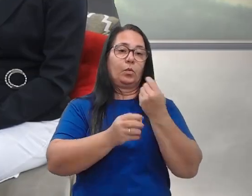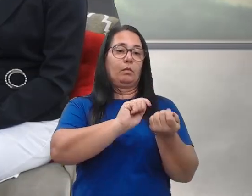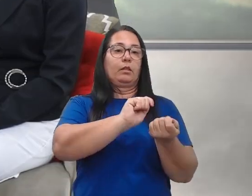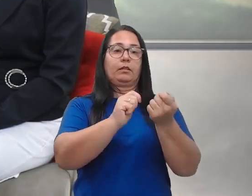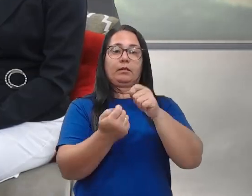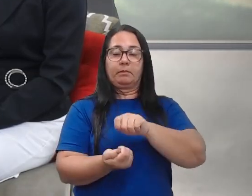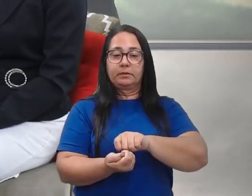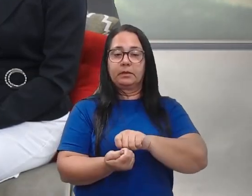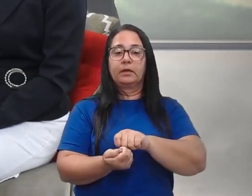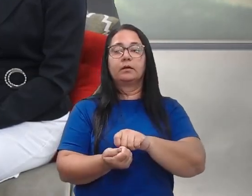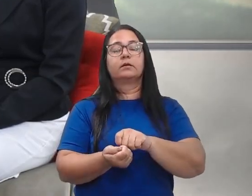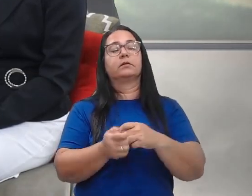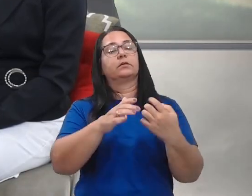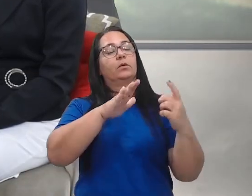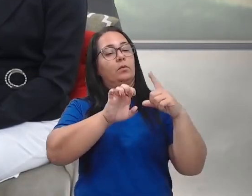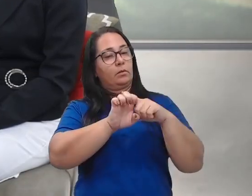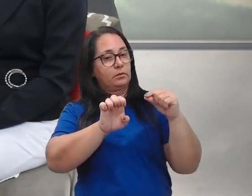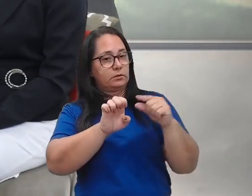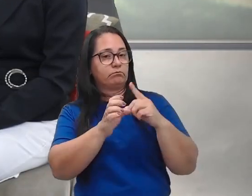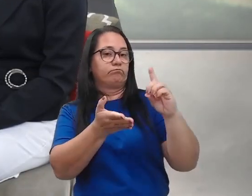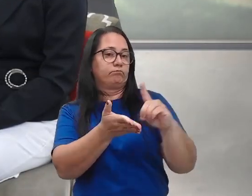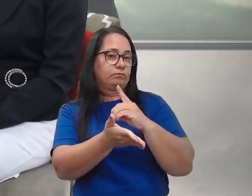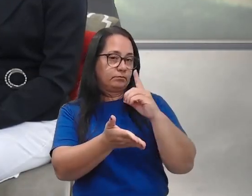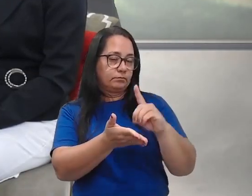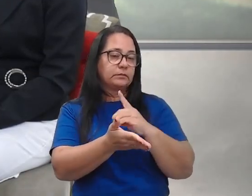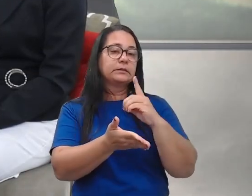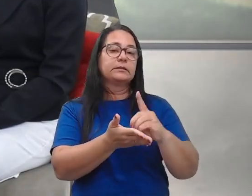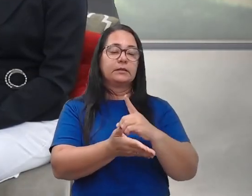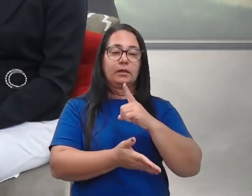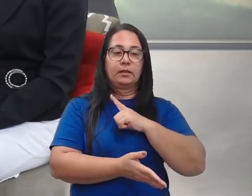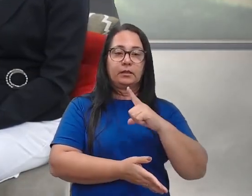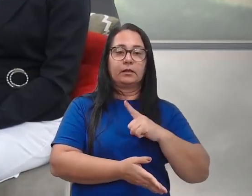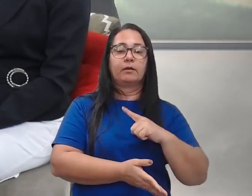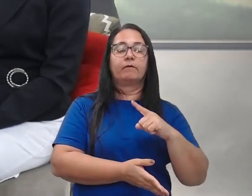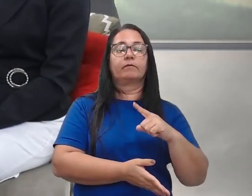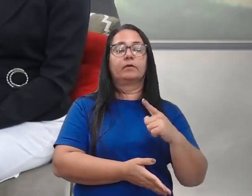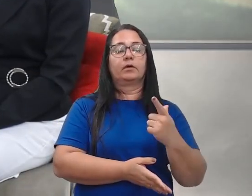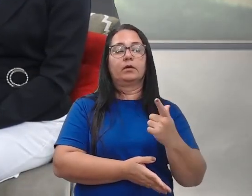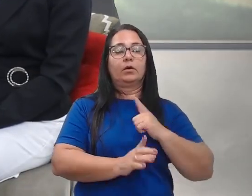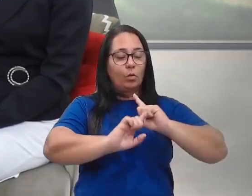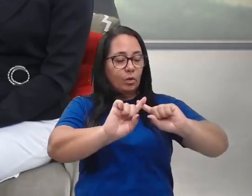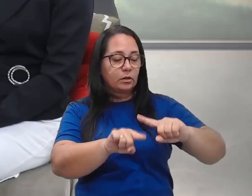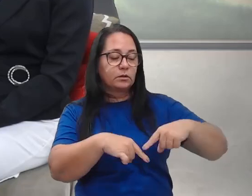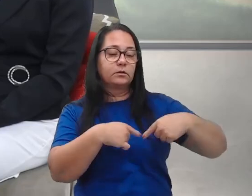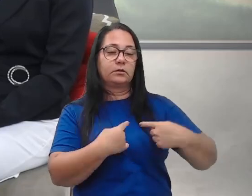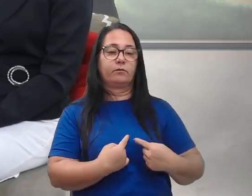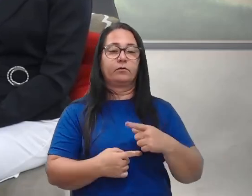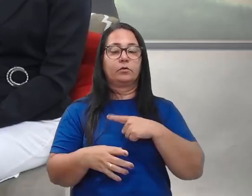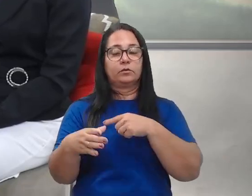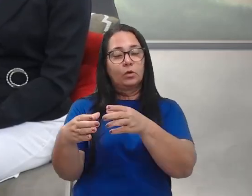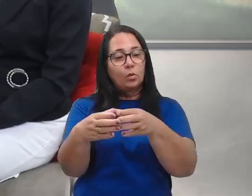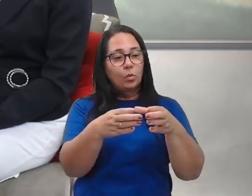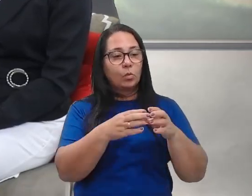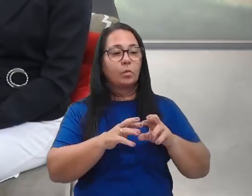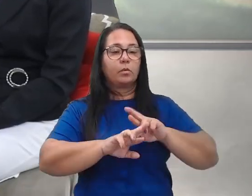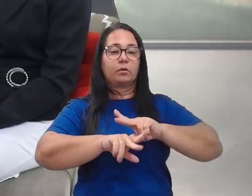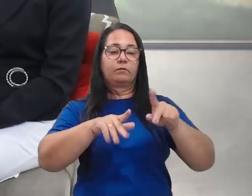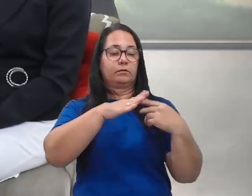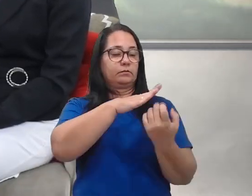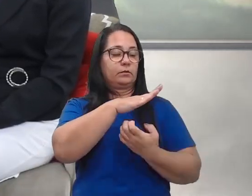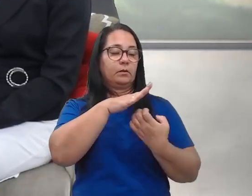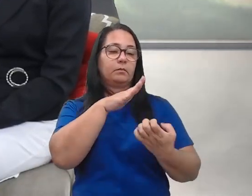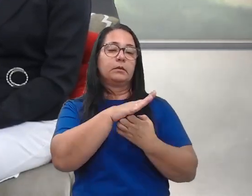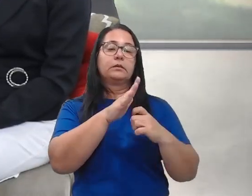como opção, mas muito desafiador. A gente tem grupos diferentes de empresas com maturidades diferentes no